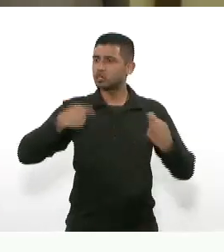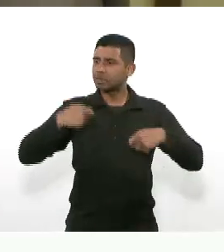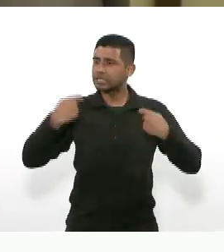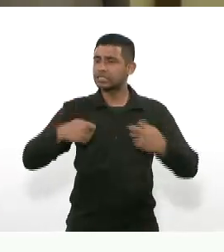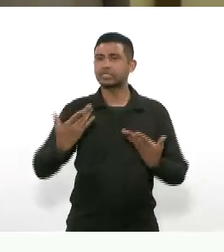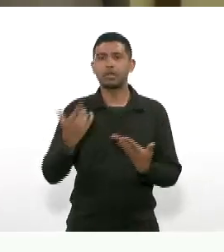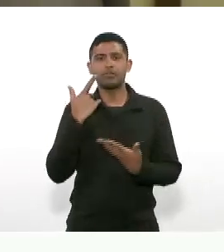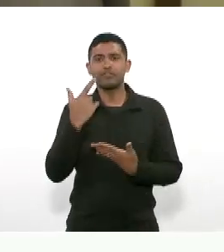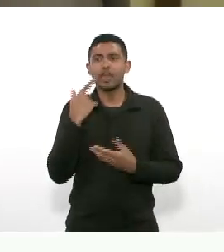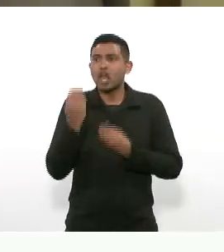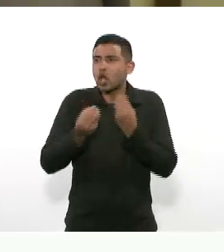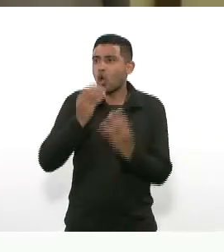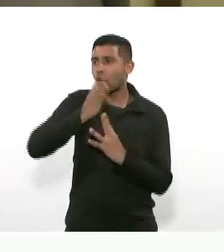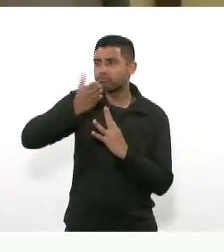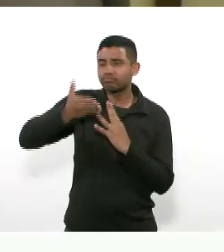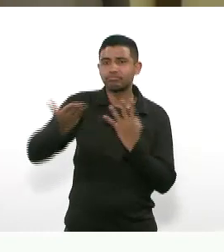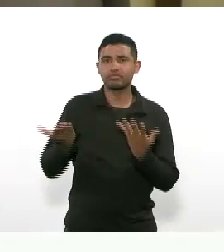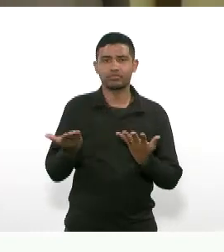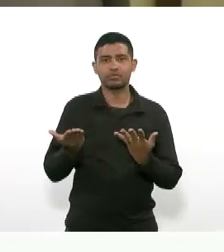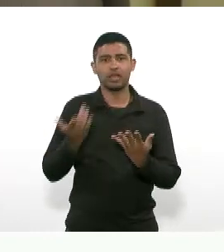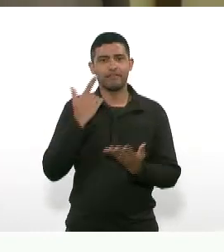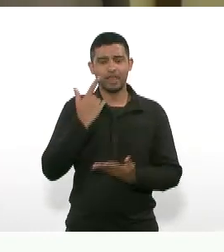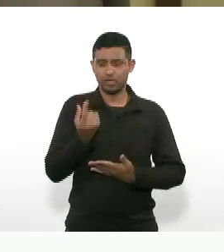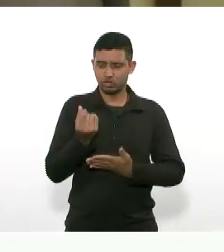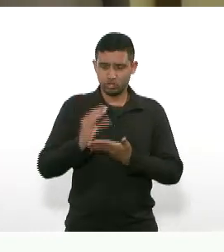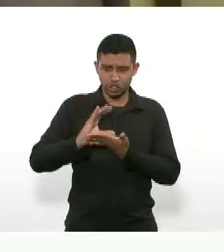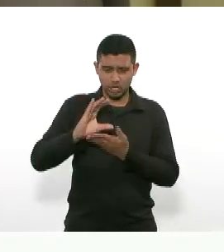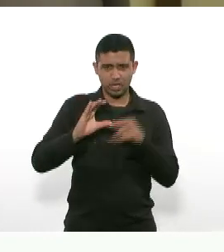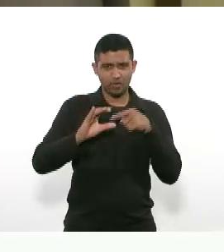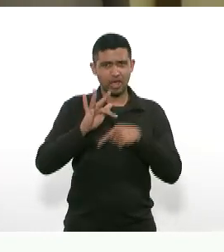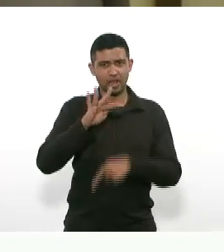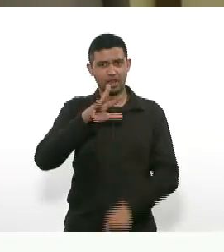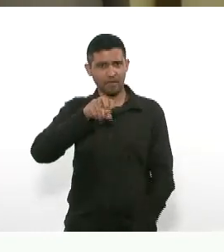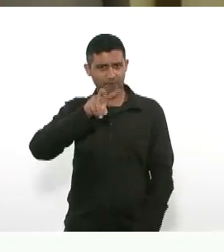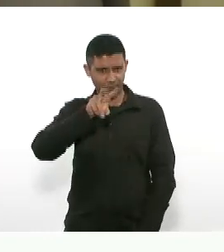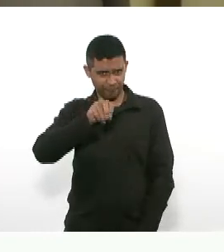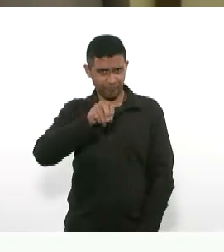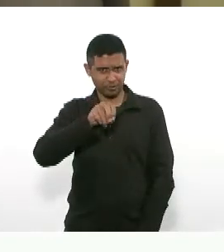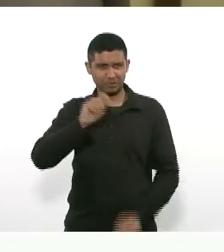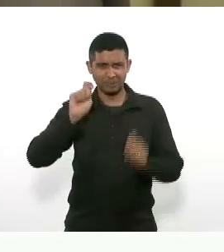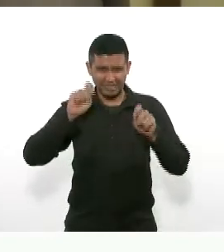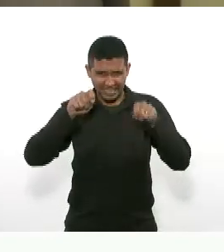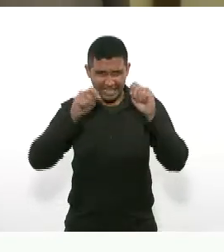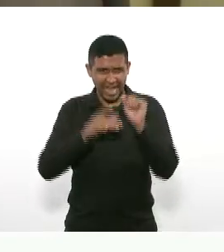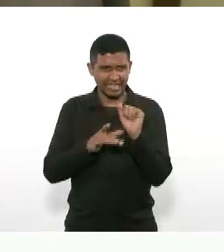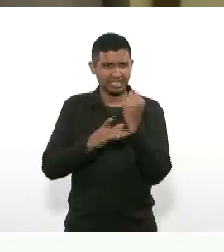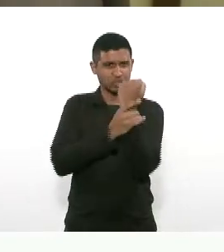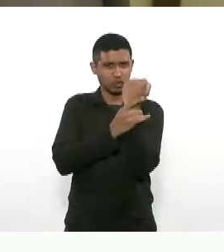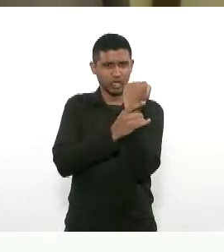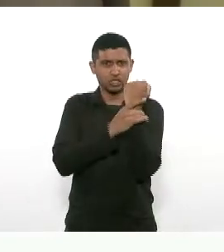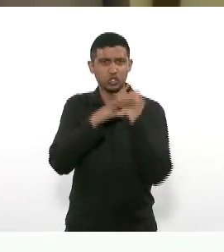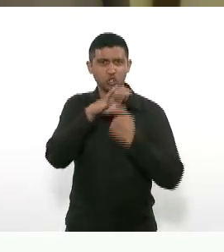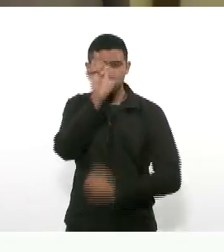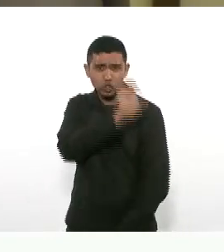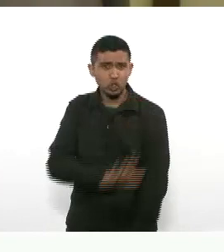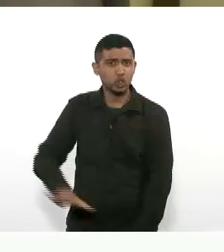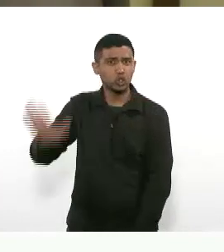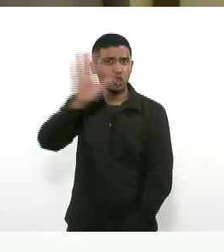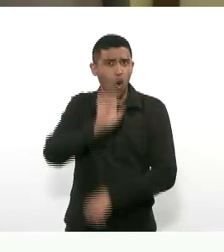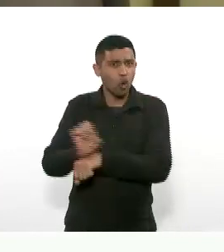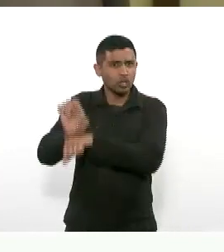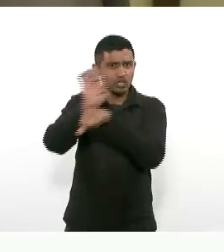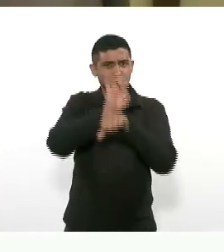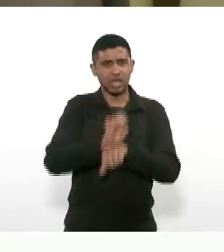de financiar. O recurso do fundo não é um recurso que vai sustentar toda a segurança pública de todos os estados, é óbvio.